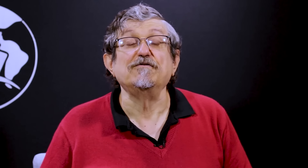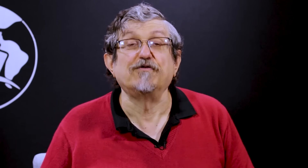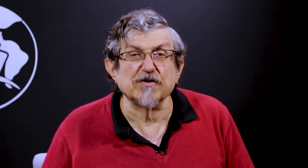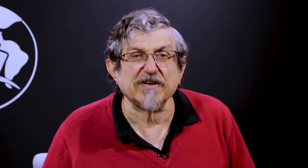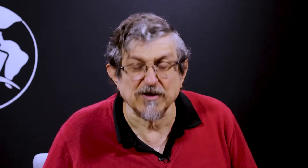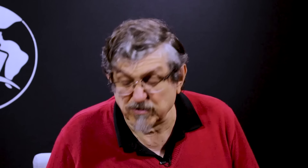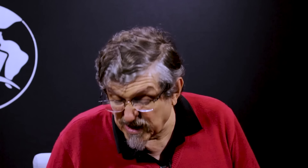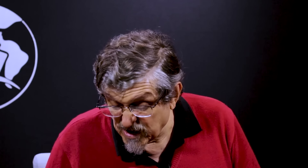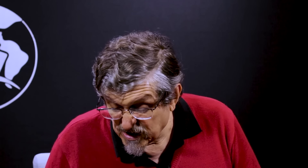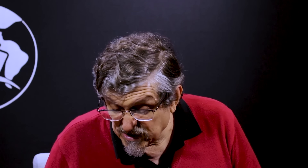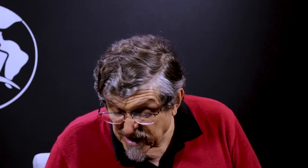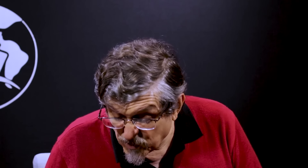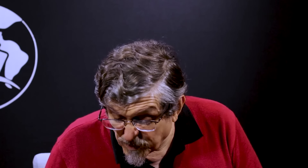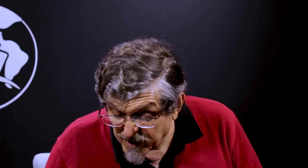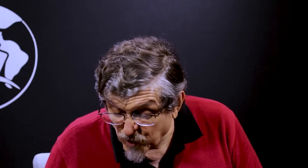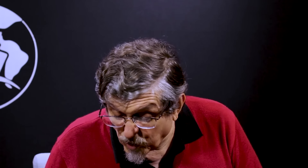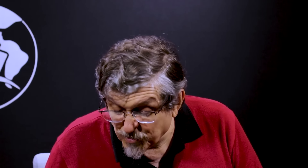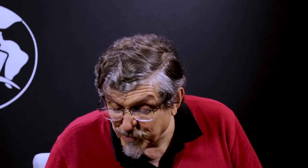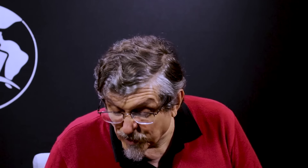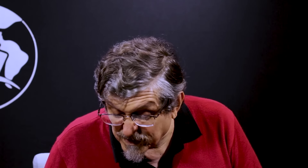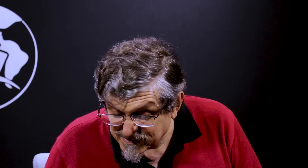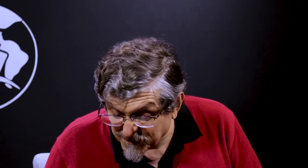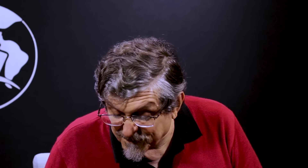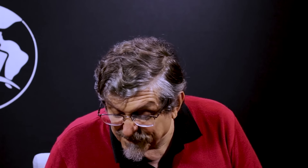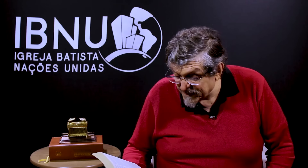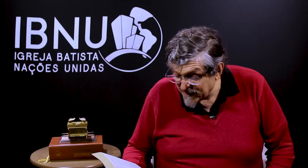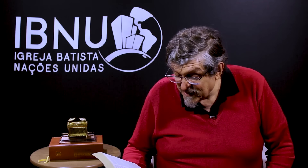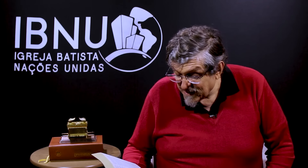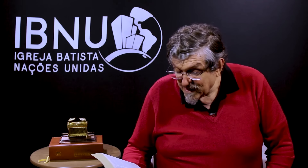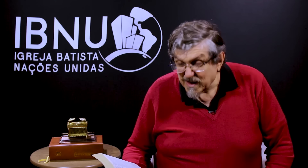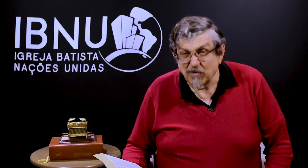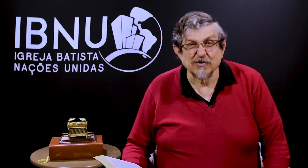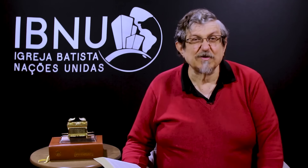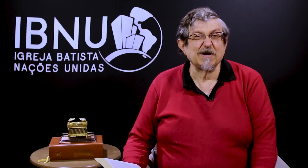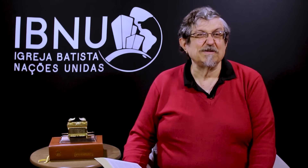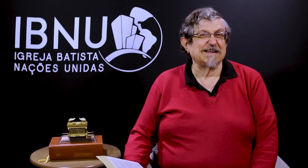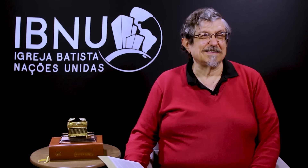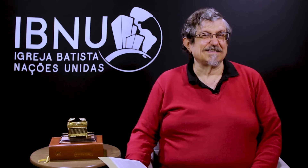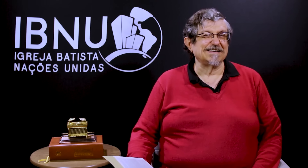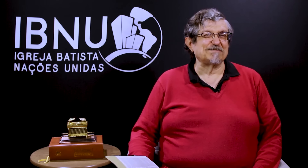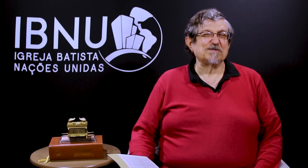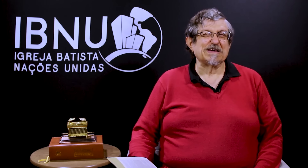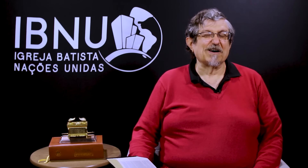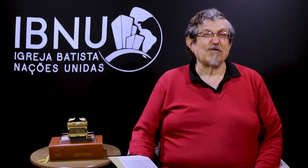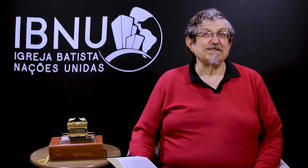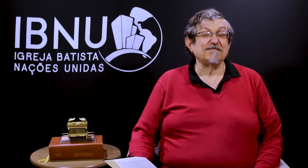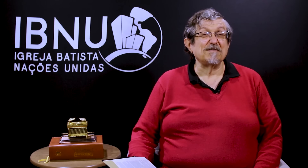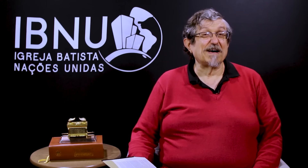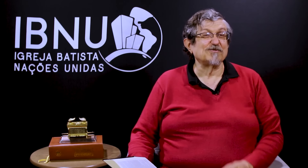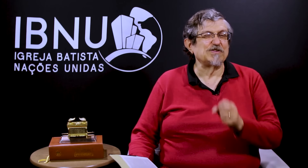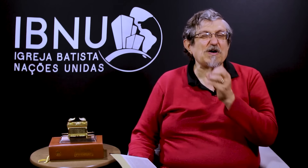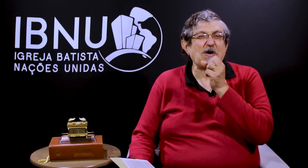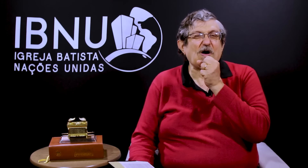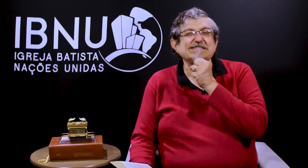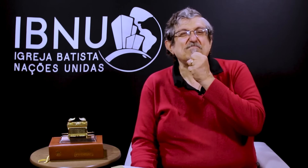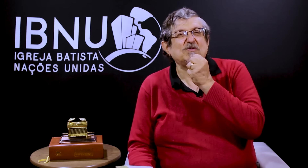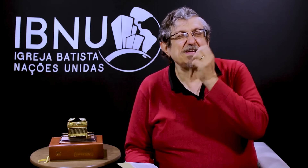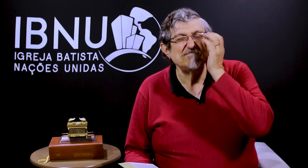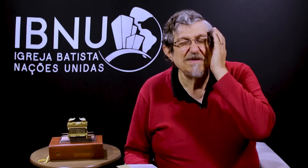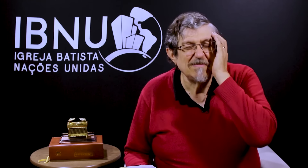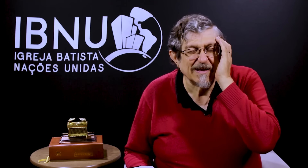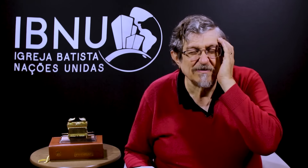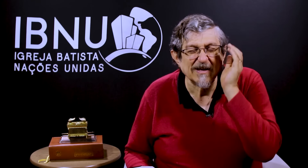que você não tem nenhuma comprovação eu acho tão interessante porque a coisa vem mais longe a